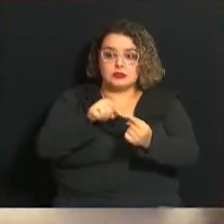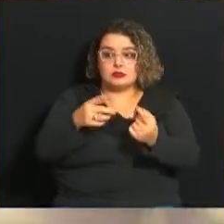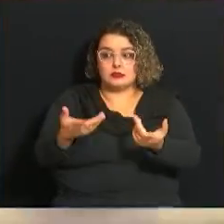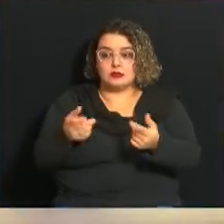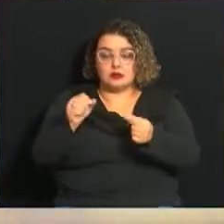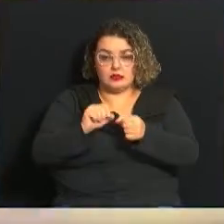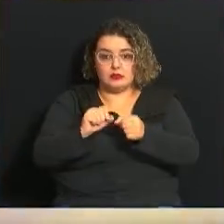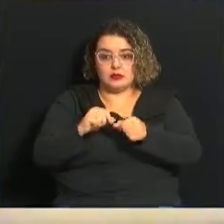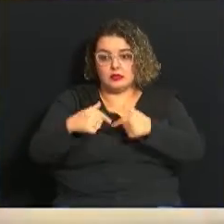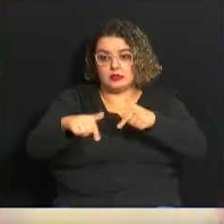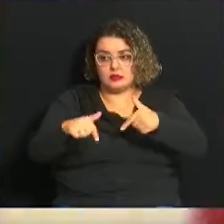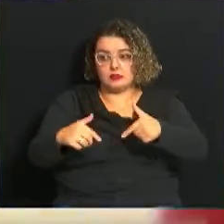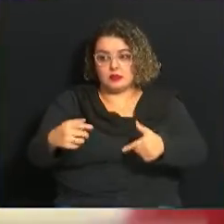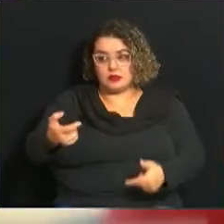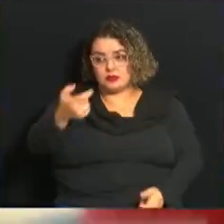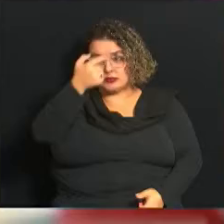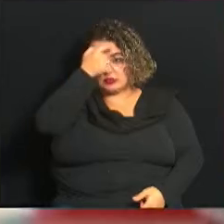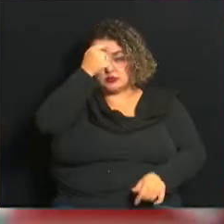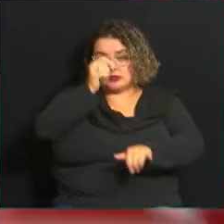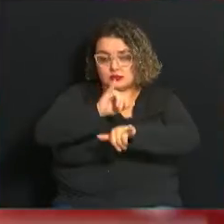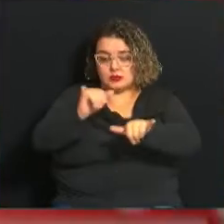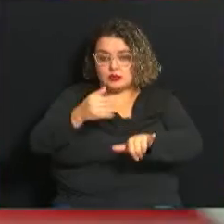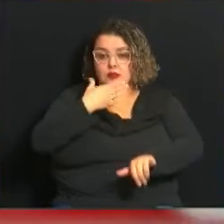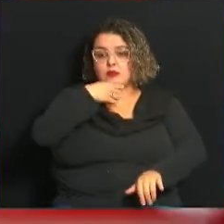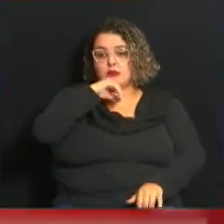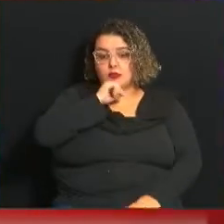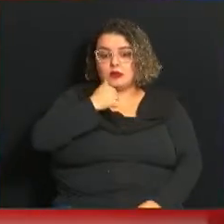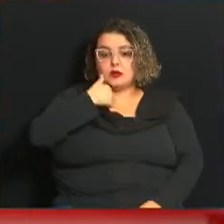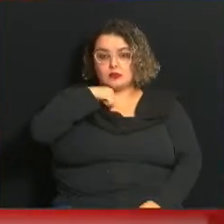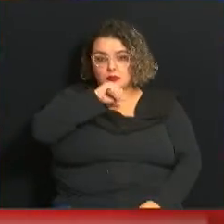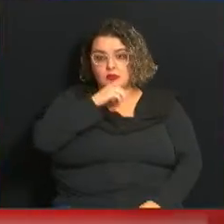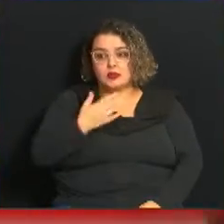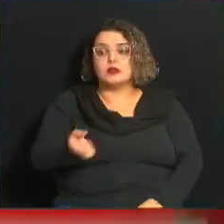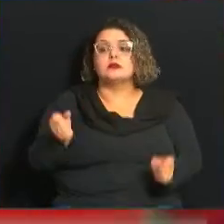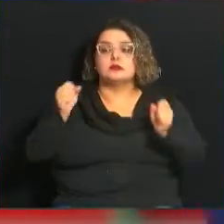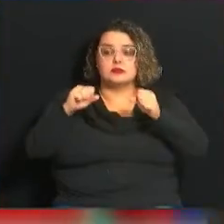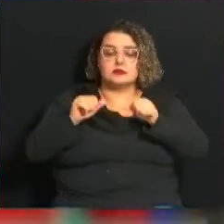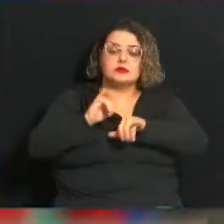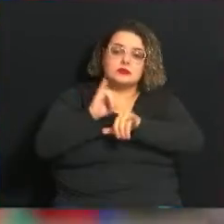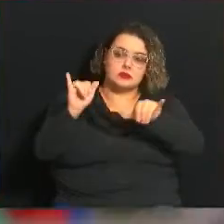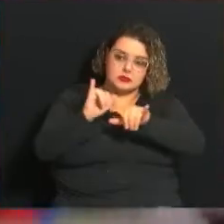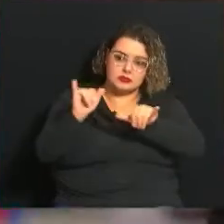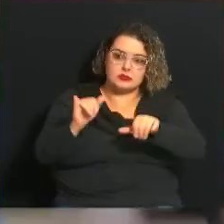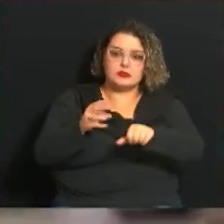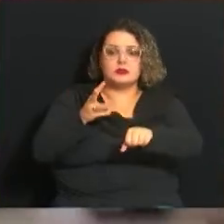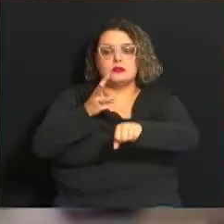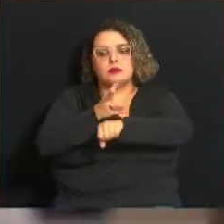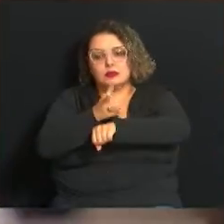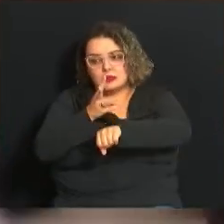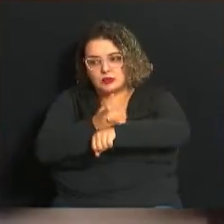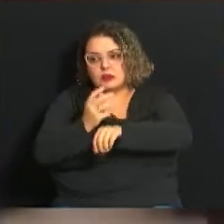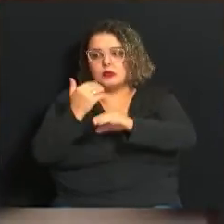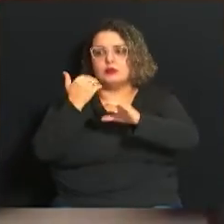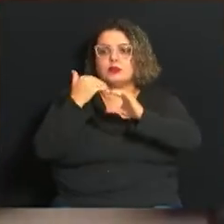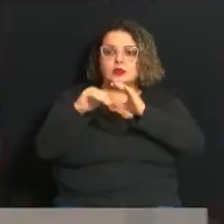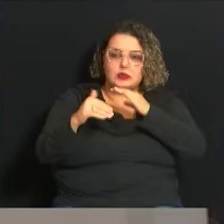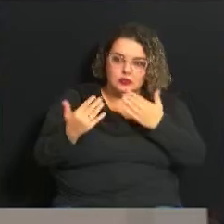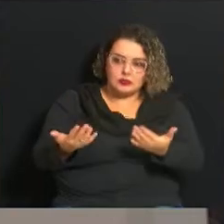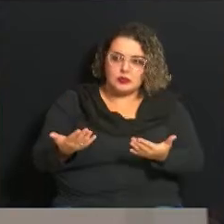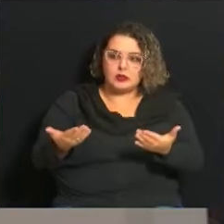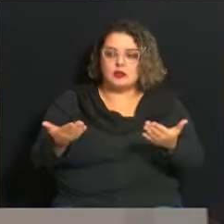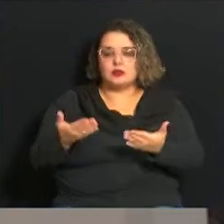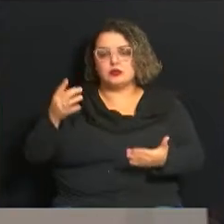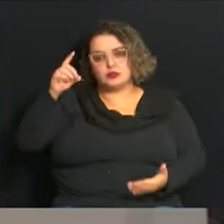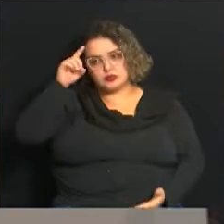trabalho de conscientização para os pais? Sim, a gente já divulgou material via WhatsApp, por e-mail. Hoje em dia